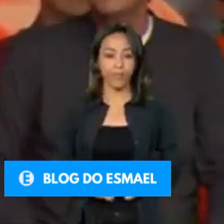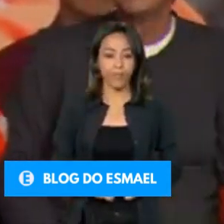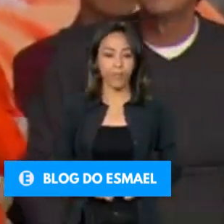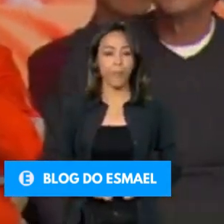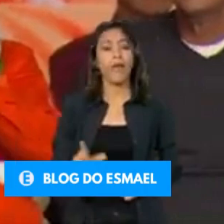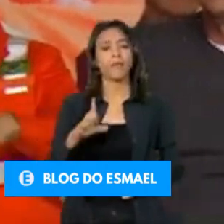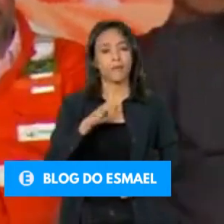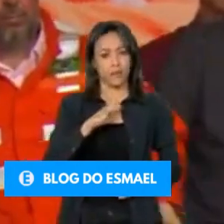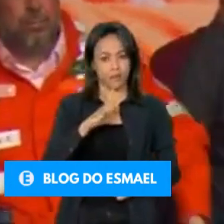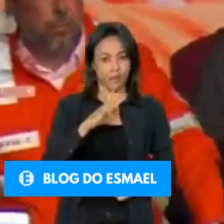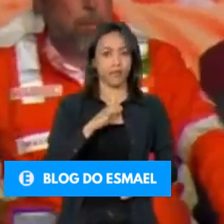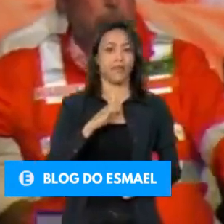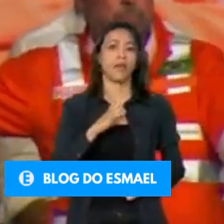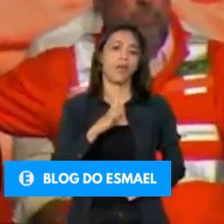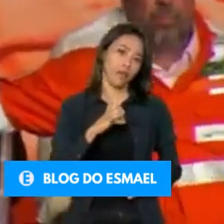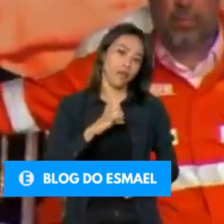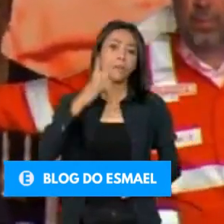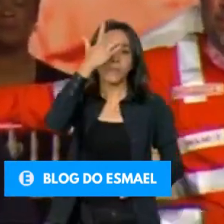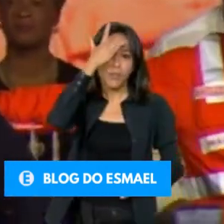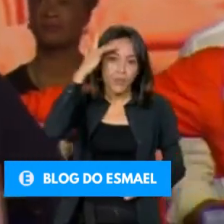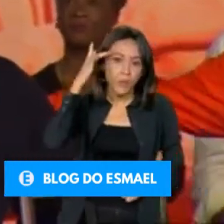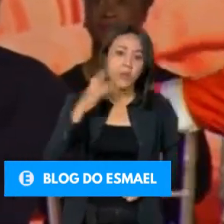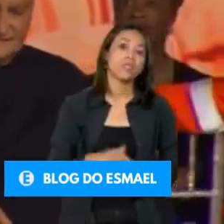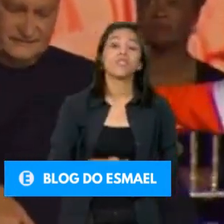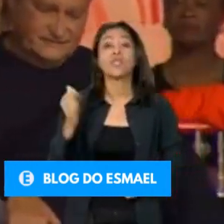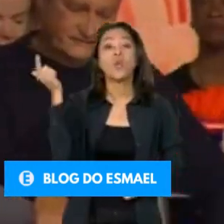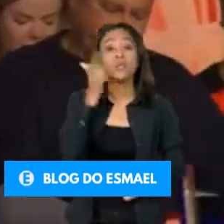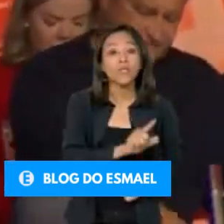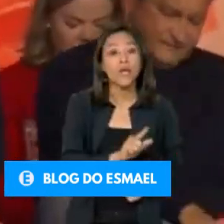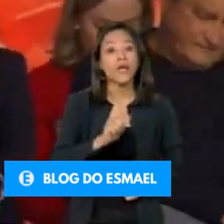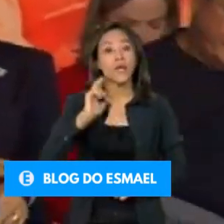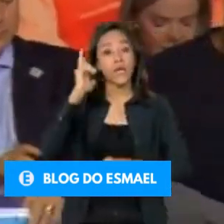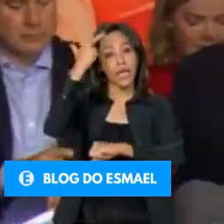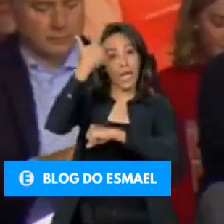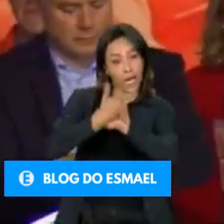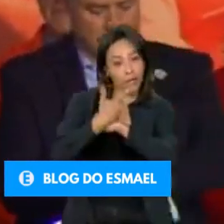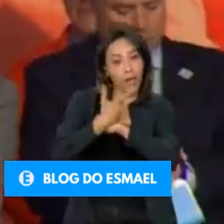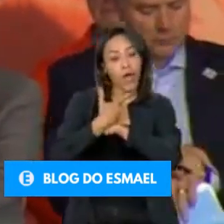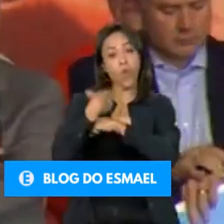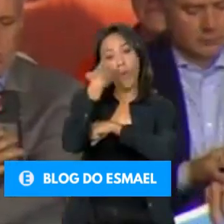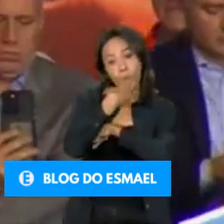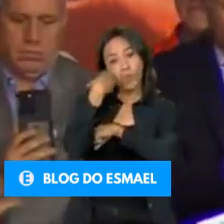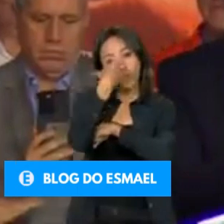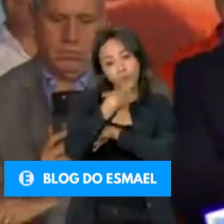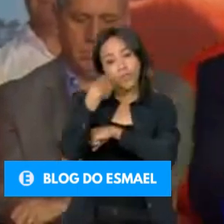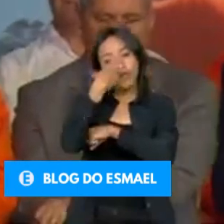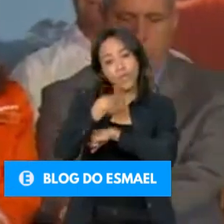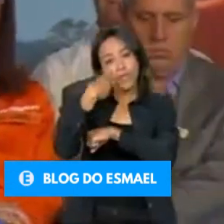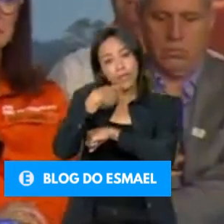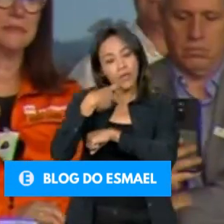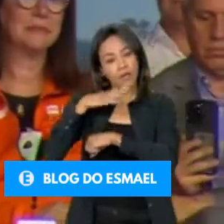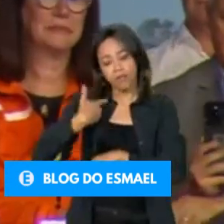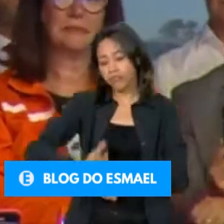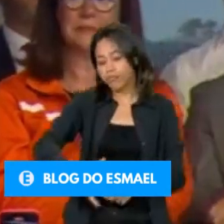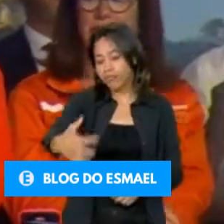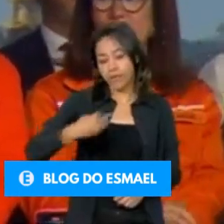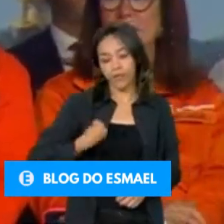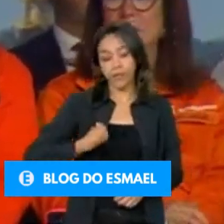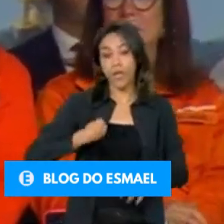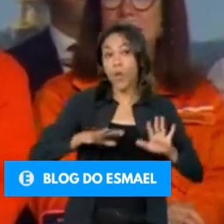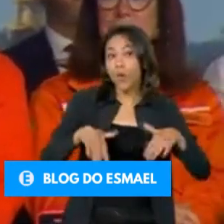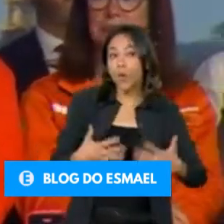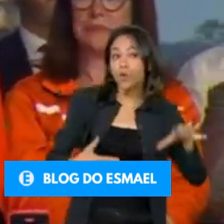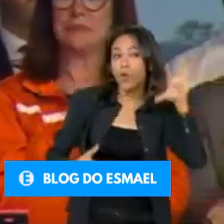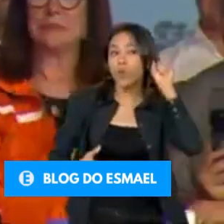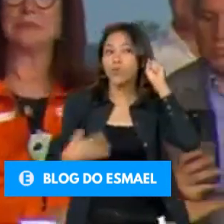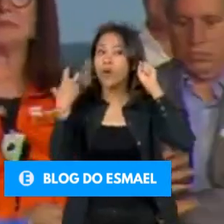Tem gente que consegue gravar uma música que ele gosta pro resto da vida. A gente, quando ouve uma música que a